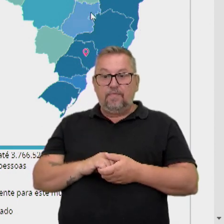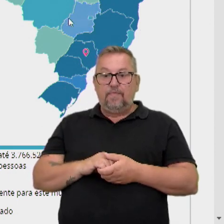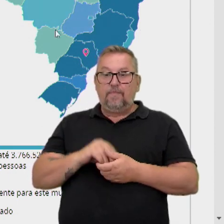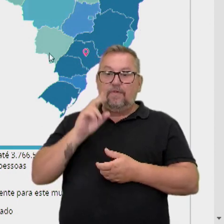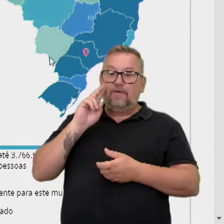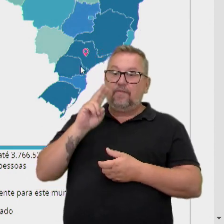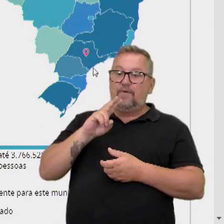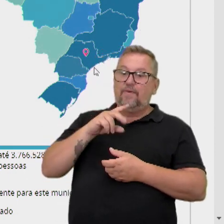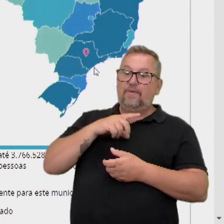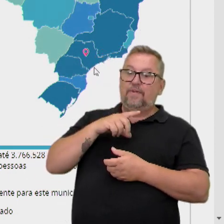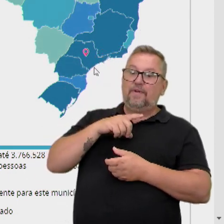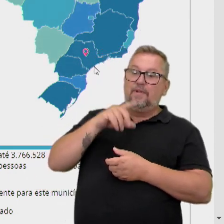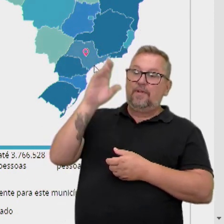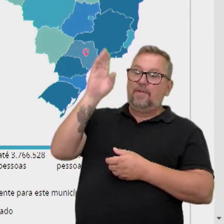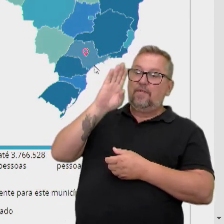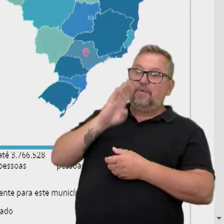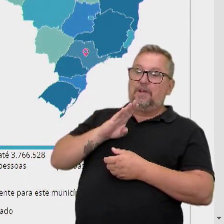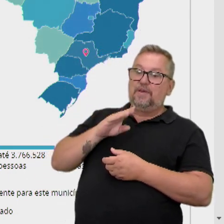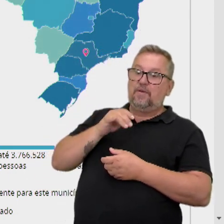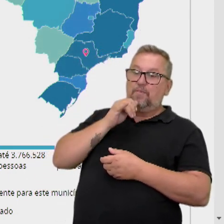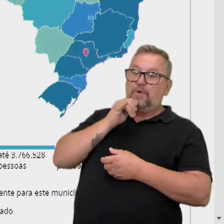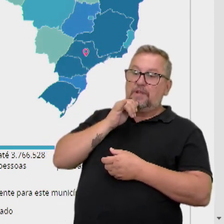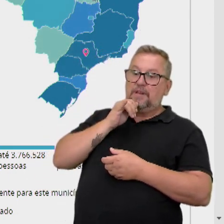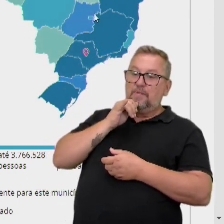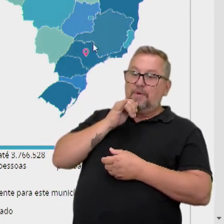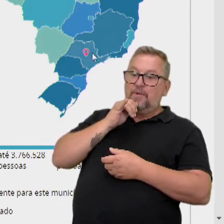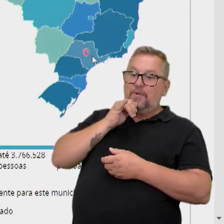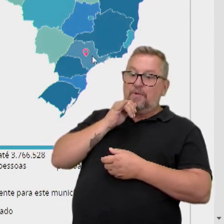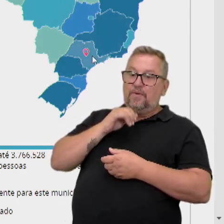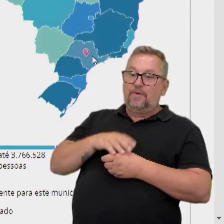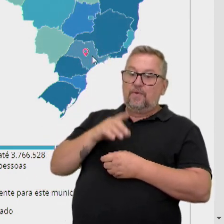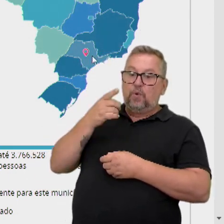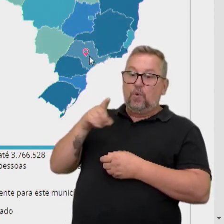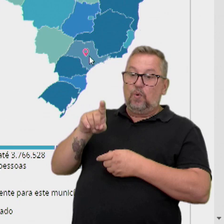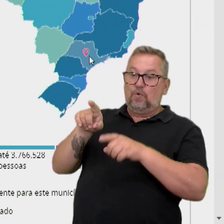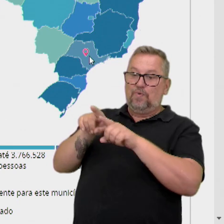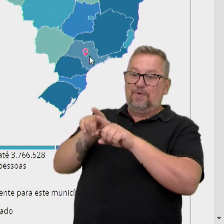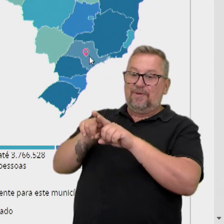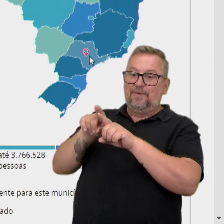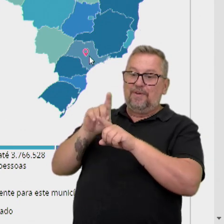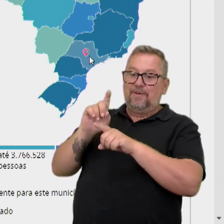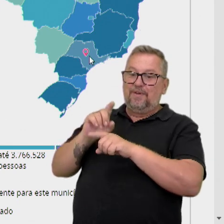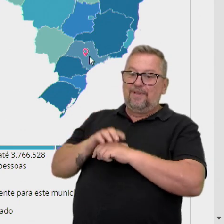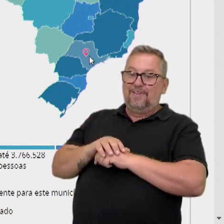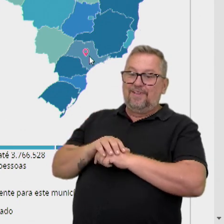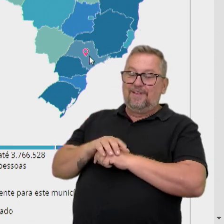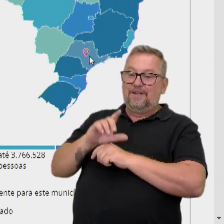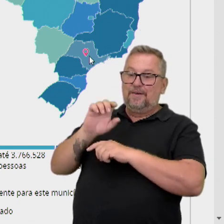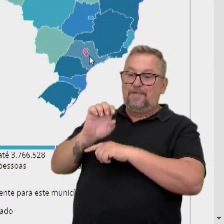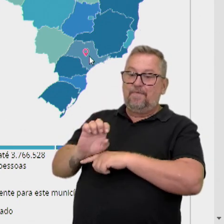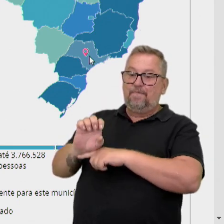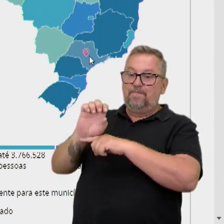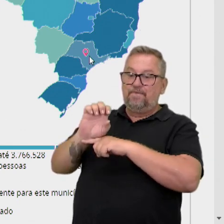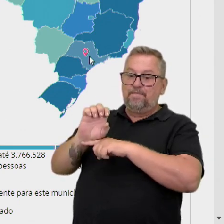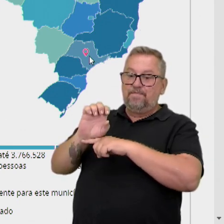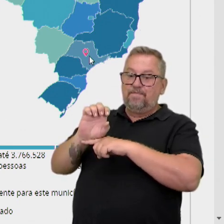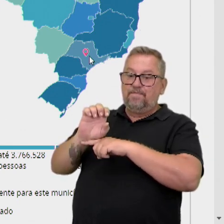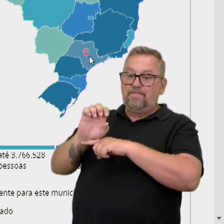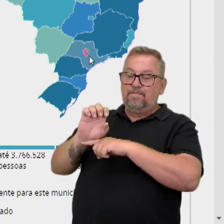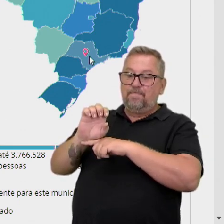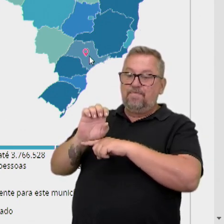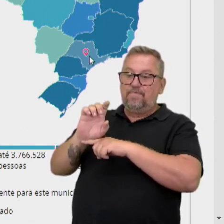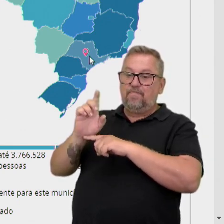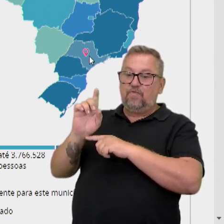do Brasil, né? Então eu posso fazer comparação, por exemplo, da população do último censo. Então eu passo por cima do estado, aqui São Paulo, né,